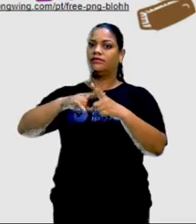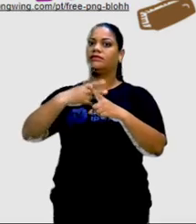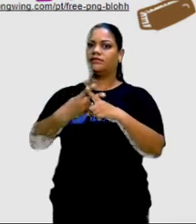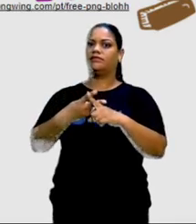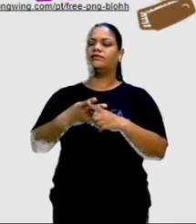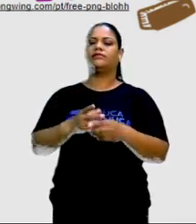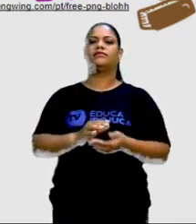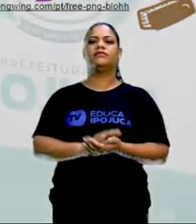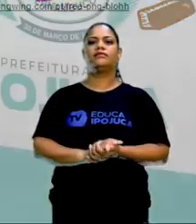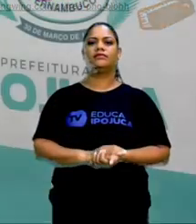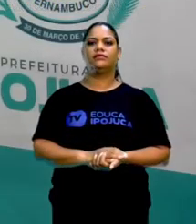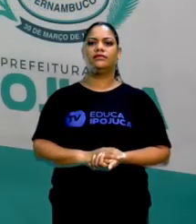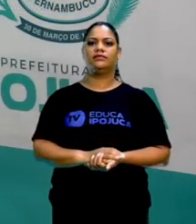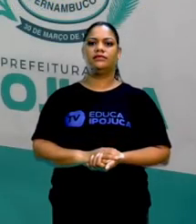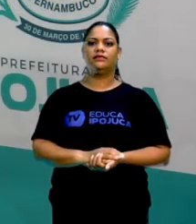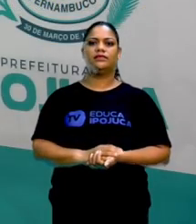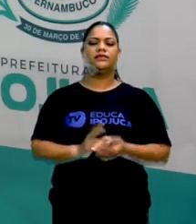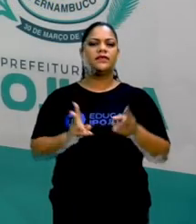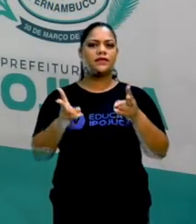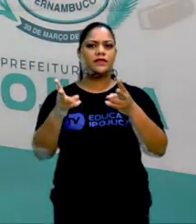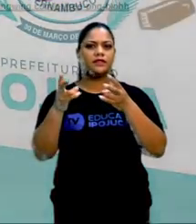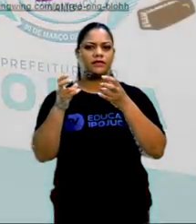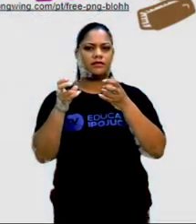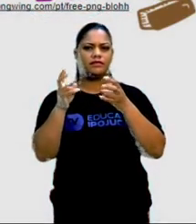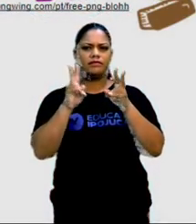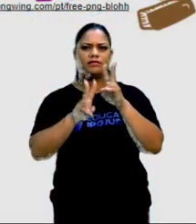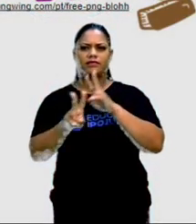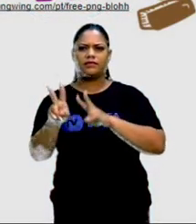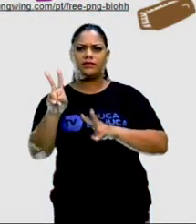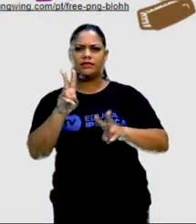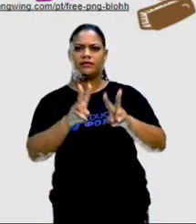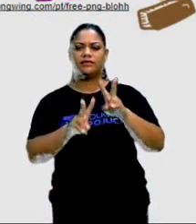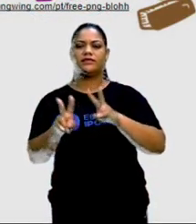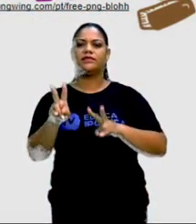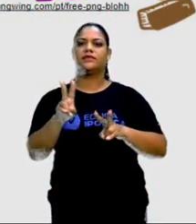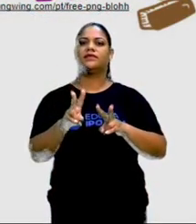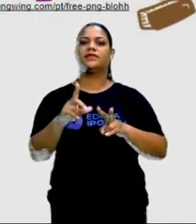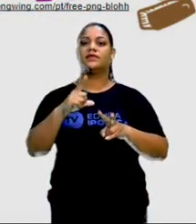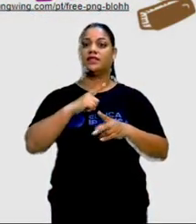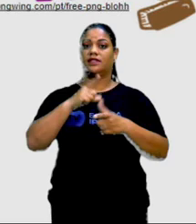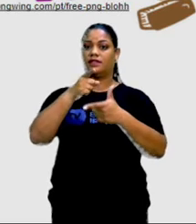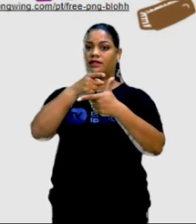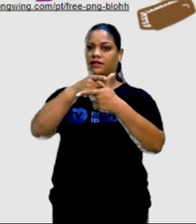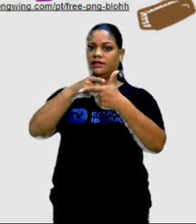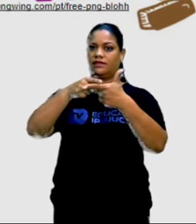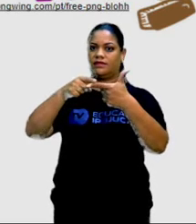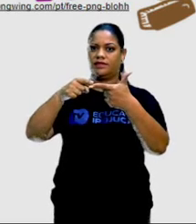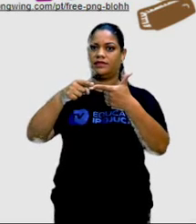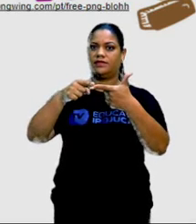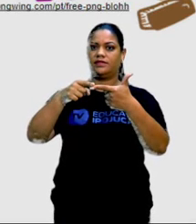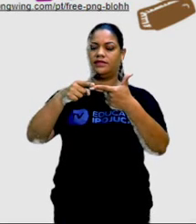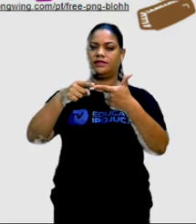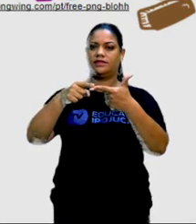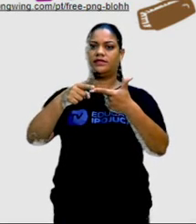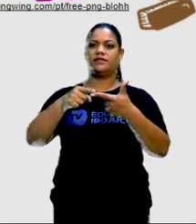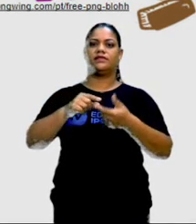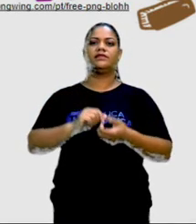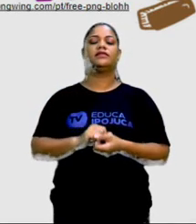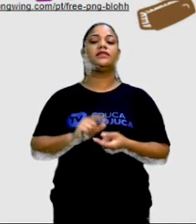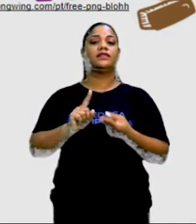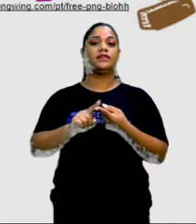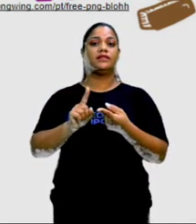vai puxando a outra. Observe aí que você tem a divisão e ao mesmo tempo você